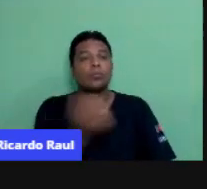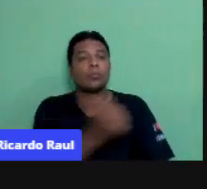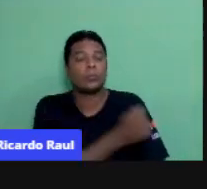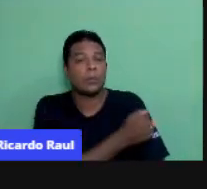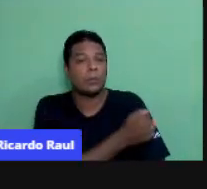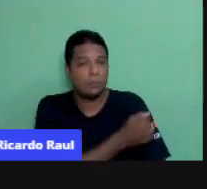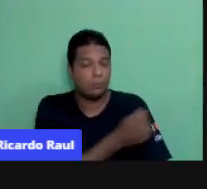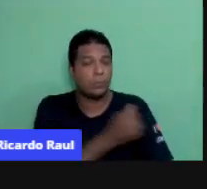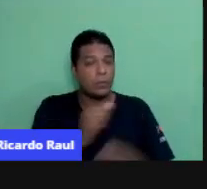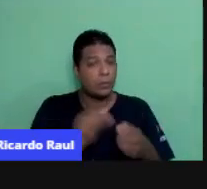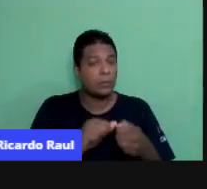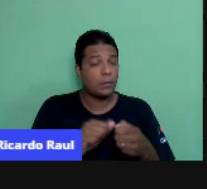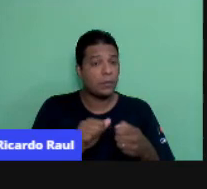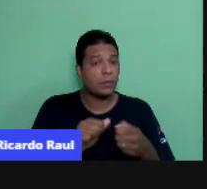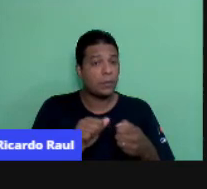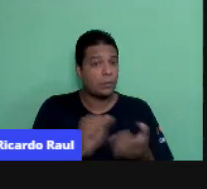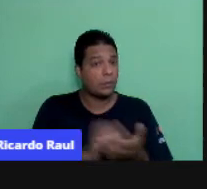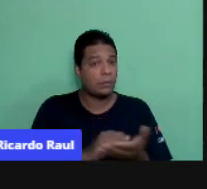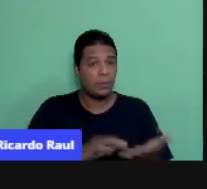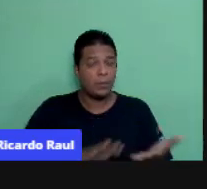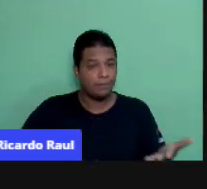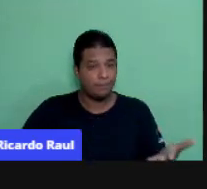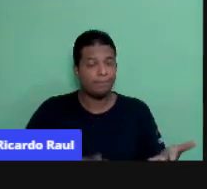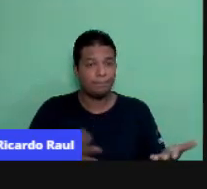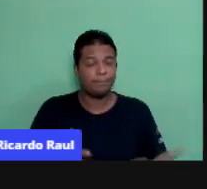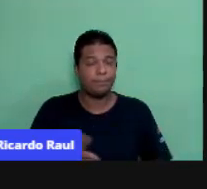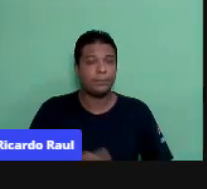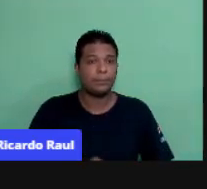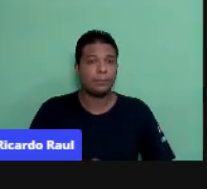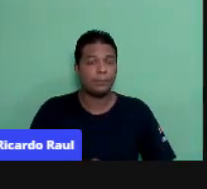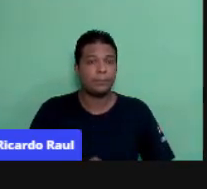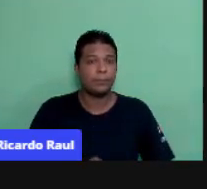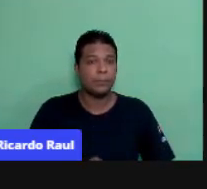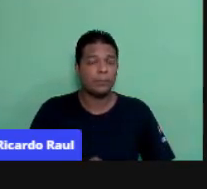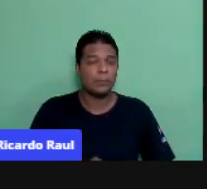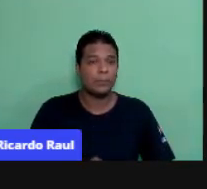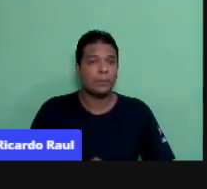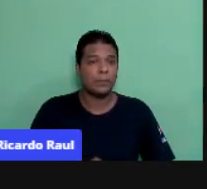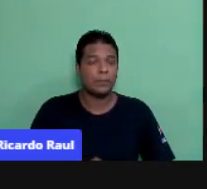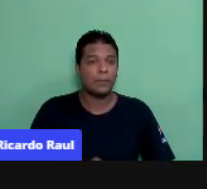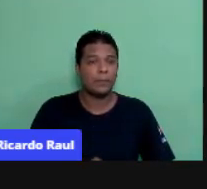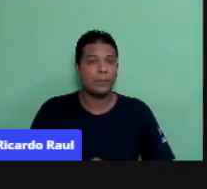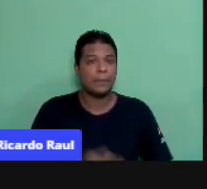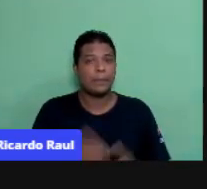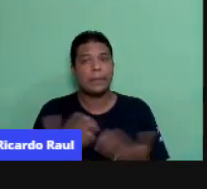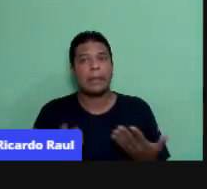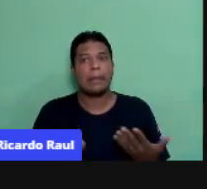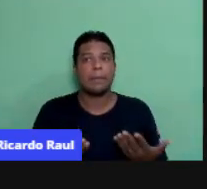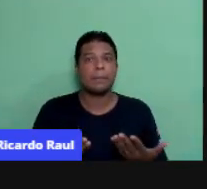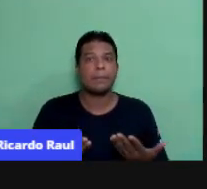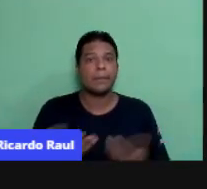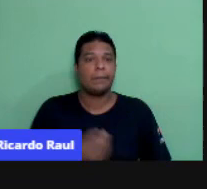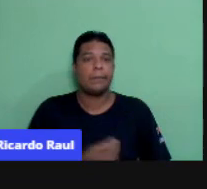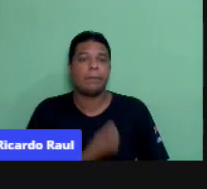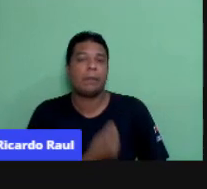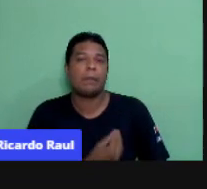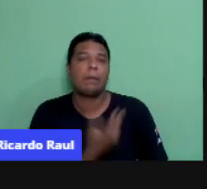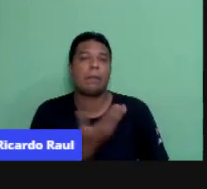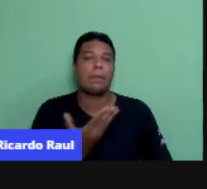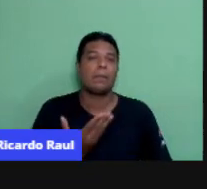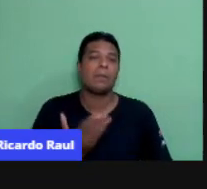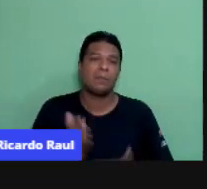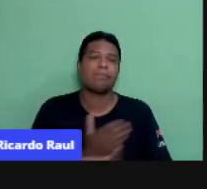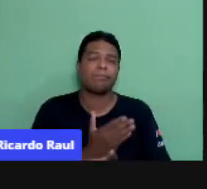estão fazendo minha aula, né? E não adianta a gente falar, mas não participam. Não participam, gente. Alguns não